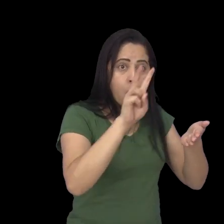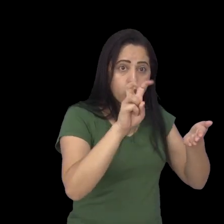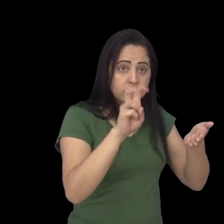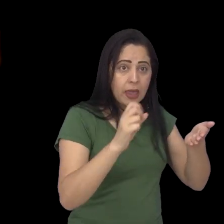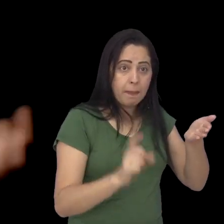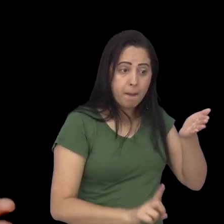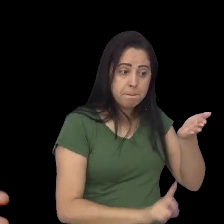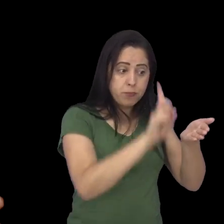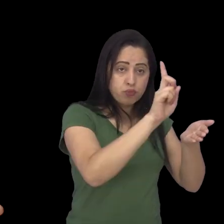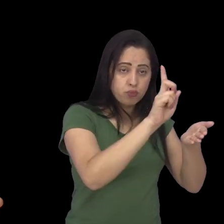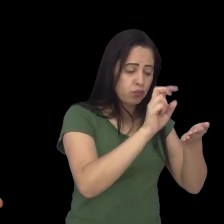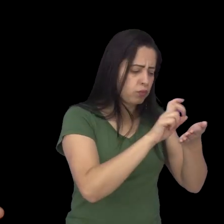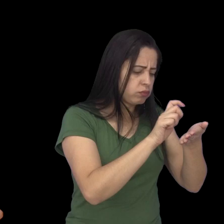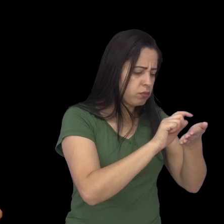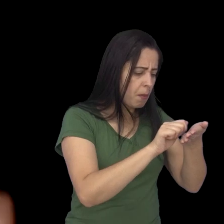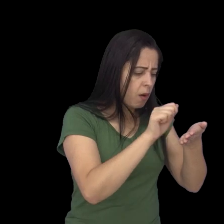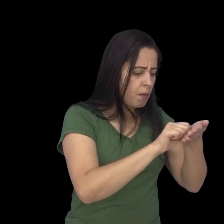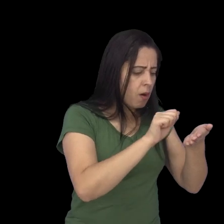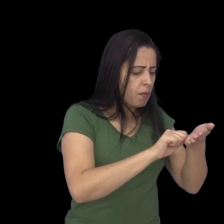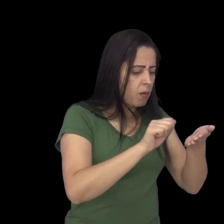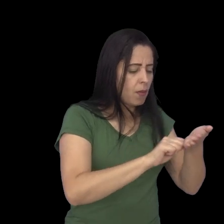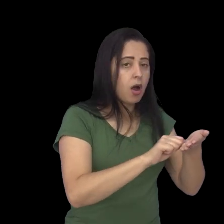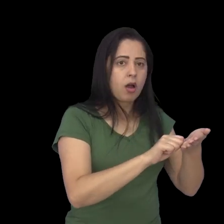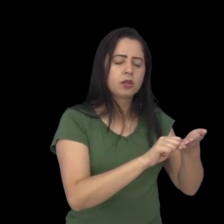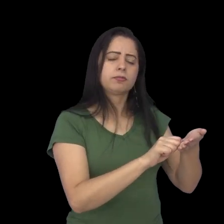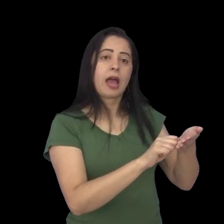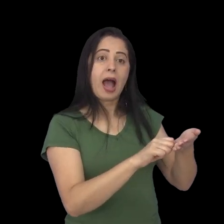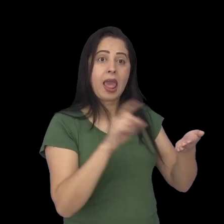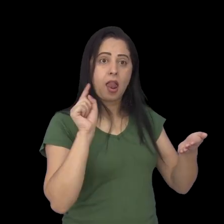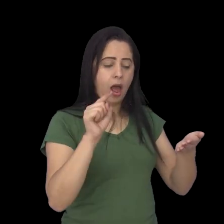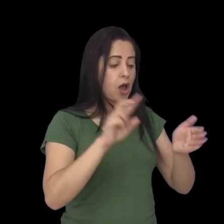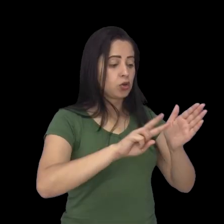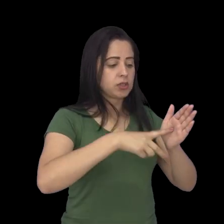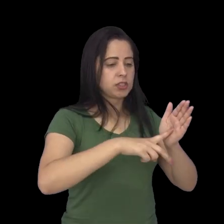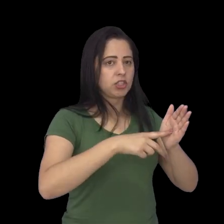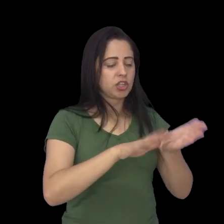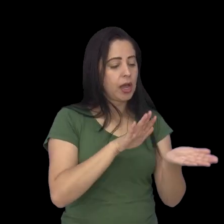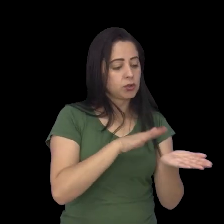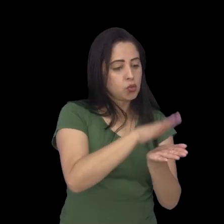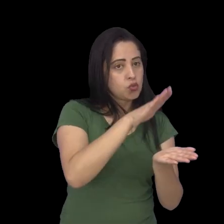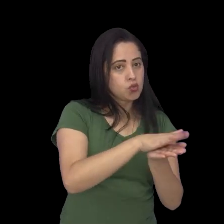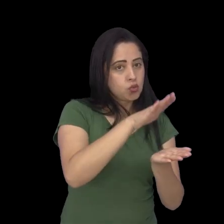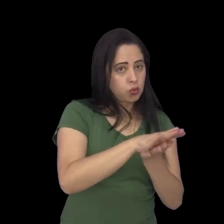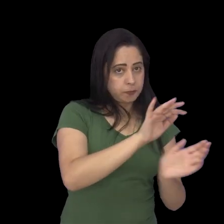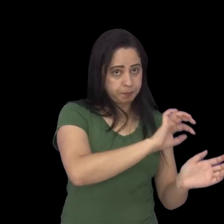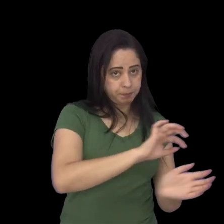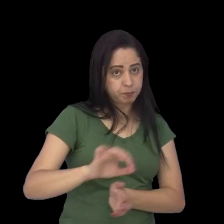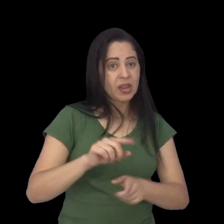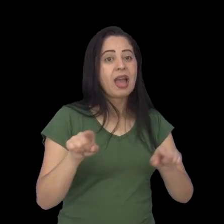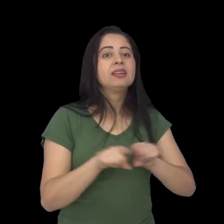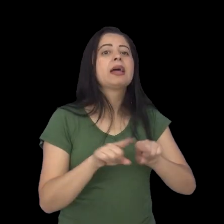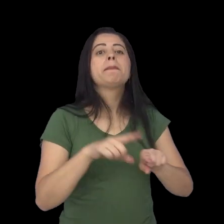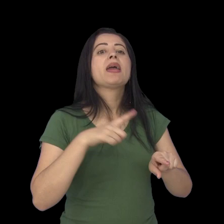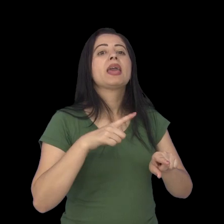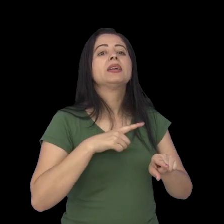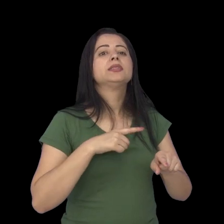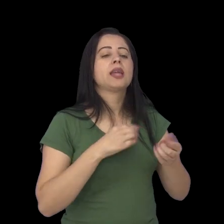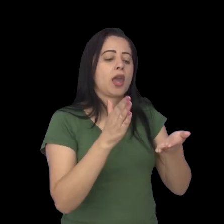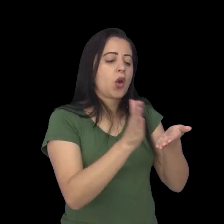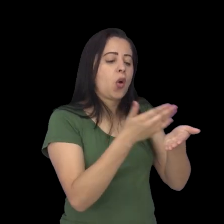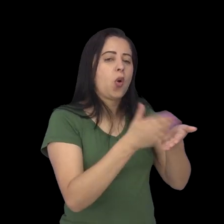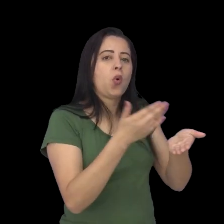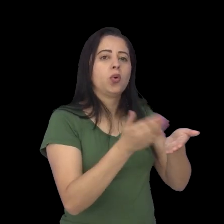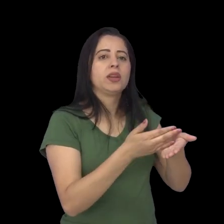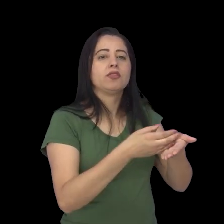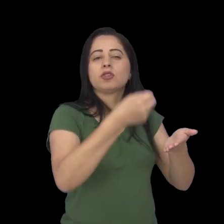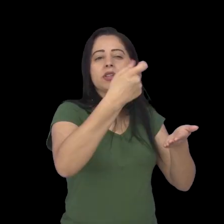produto da base do sindicato e mostra. O sindicato pediu para escrever um que contava a história do desenvolvimento